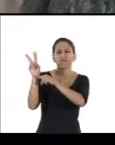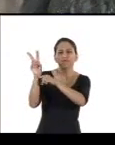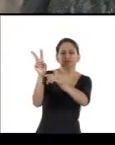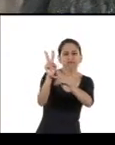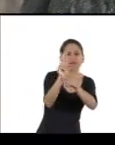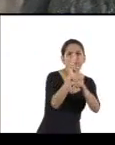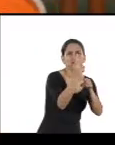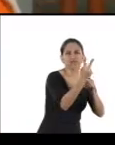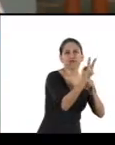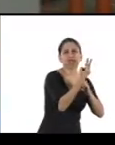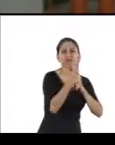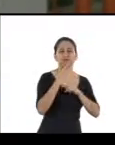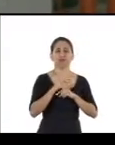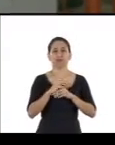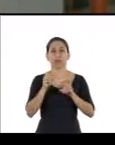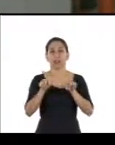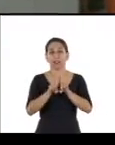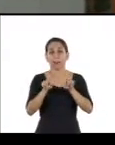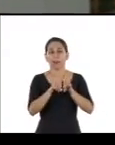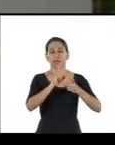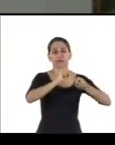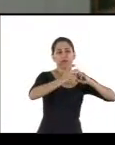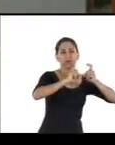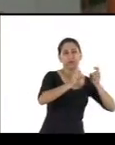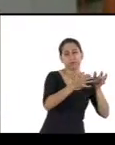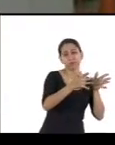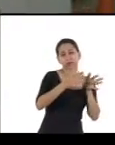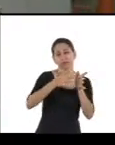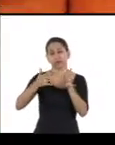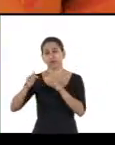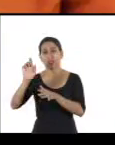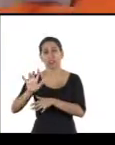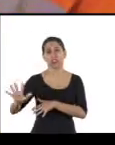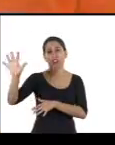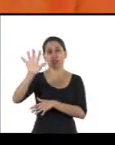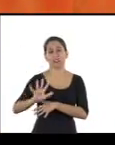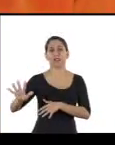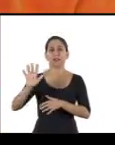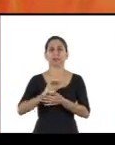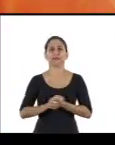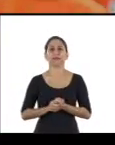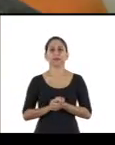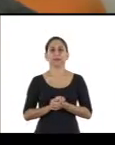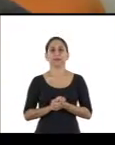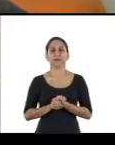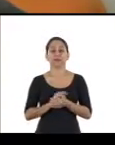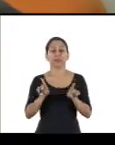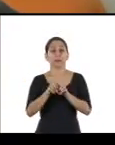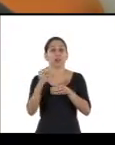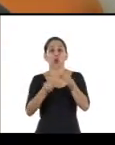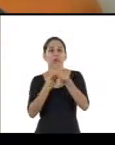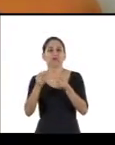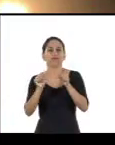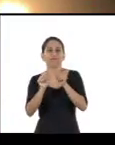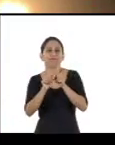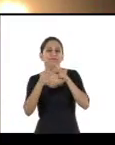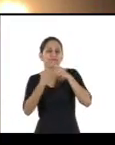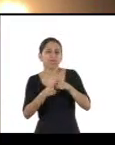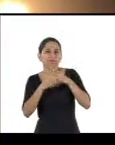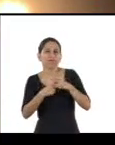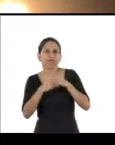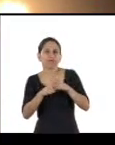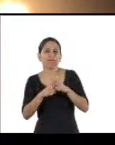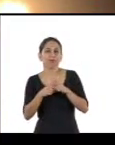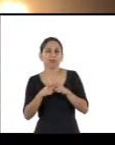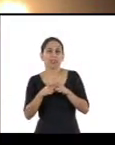medidas administrativas e gerenciais, como manutenções periódicas e cursos de como operar ferramentas de grande complexidade.